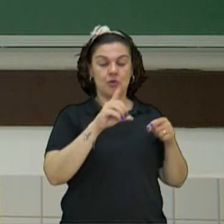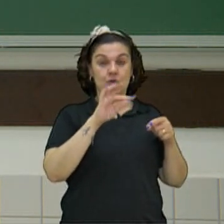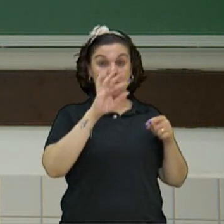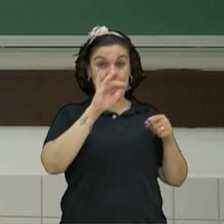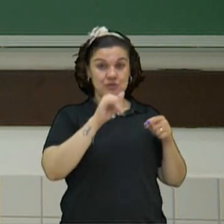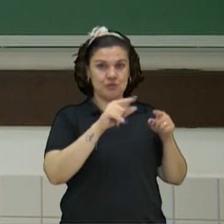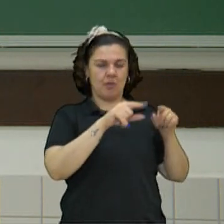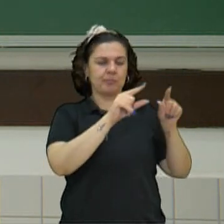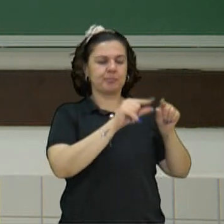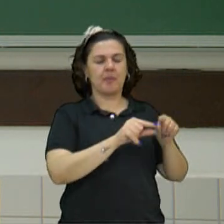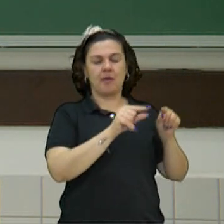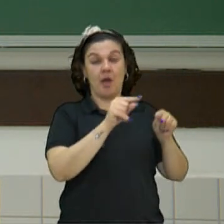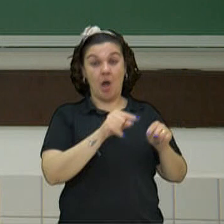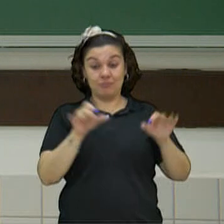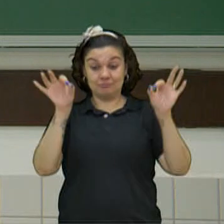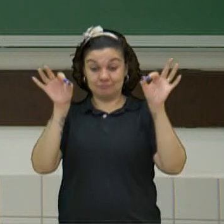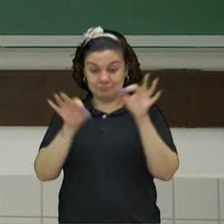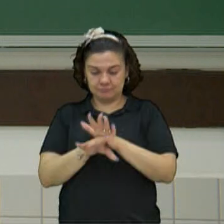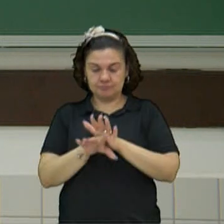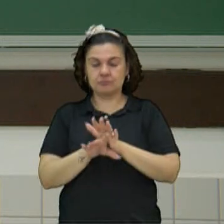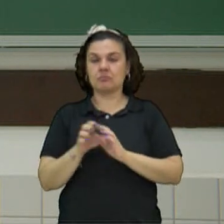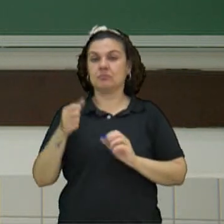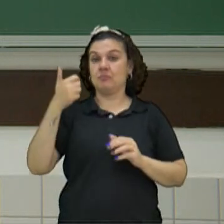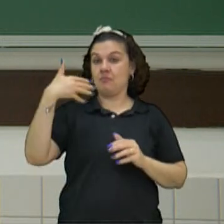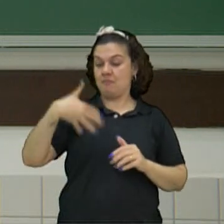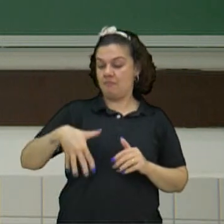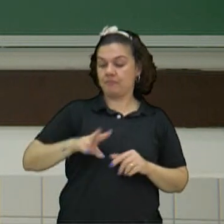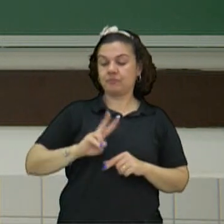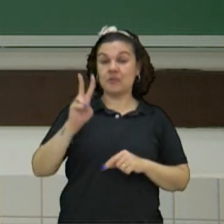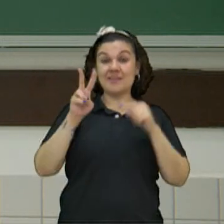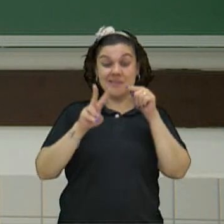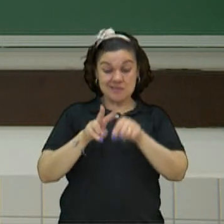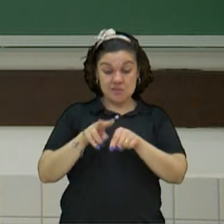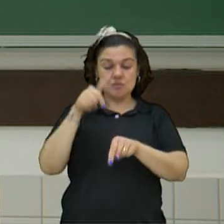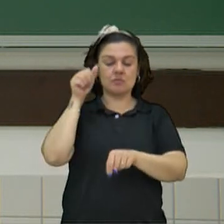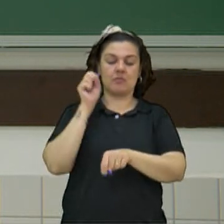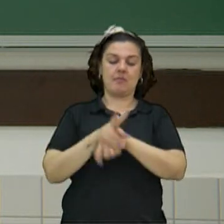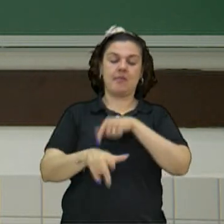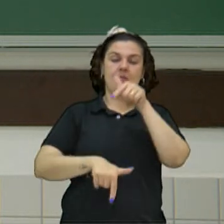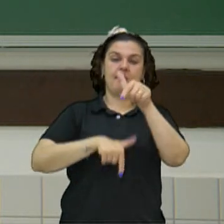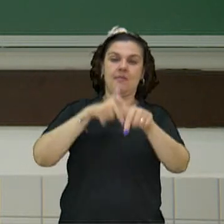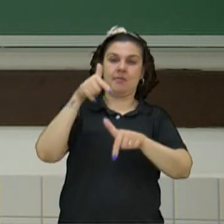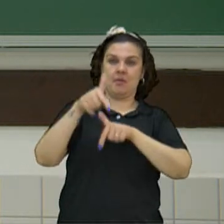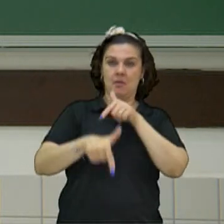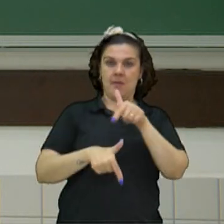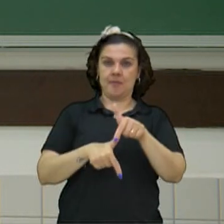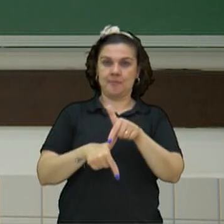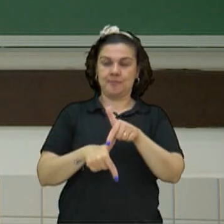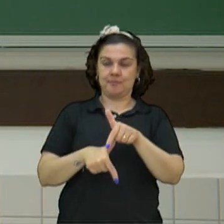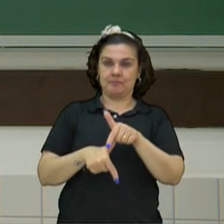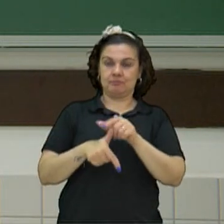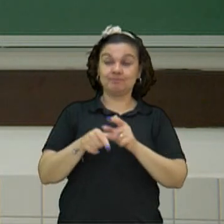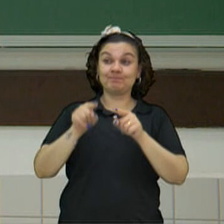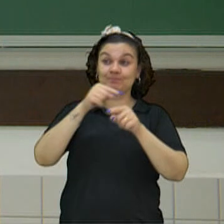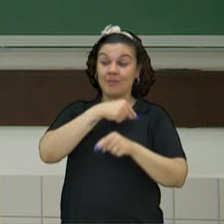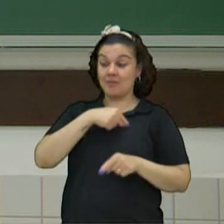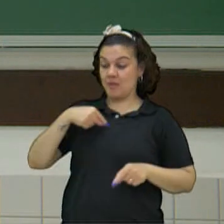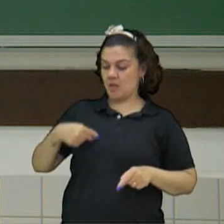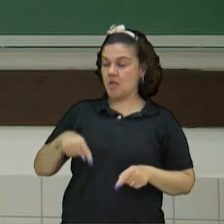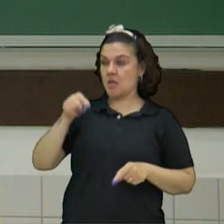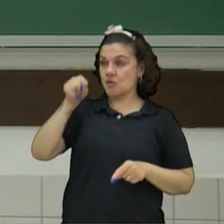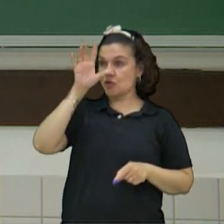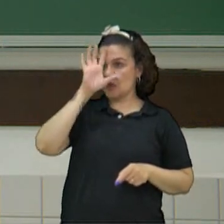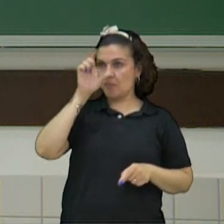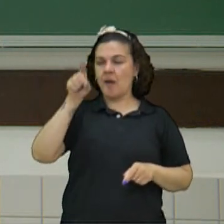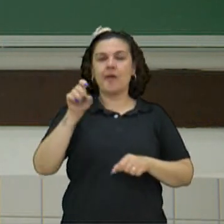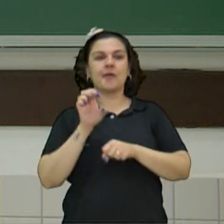acabado tem muito valor. E isto gera emprego. E a China aprendeu a dizer assim, eu